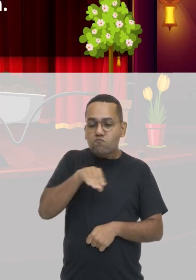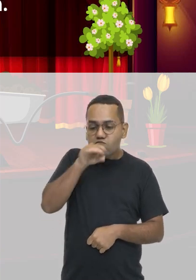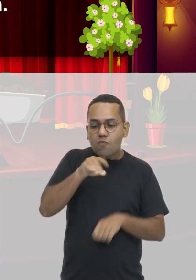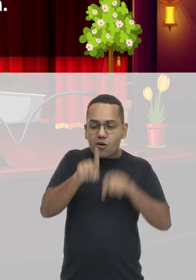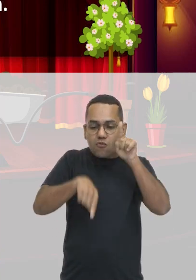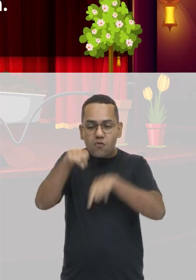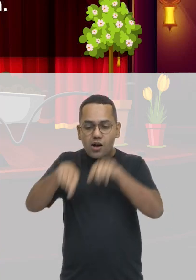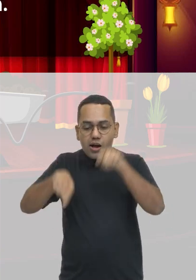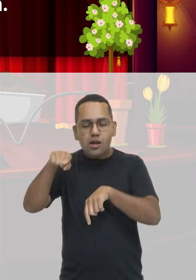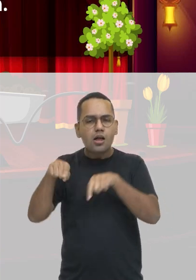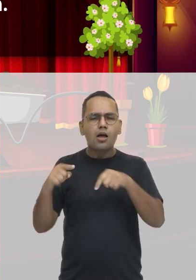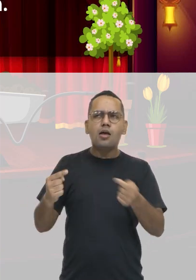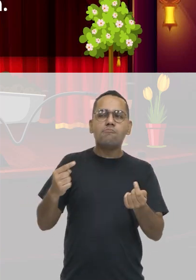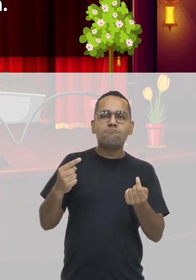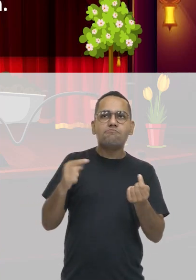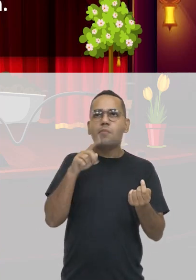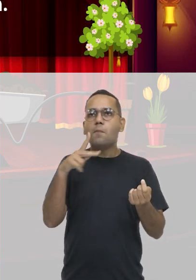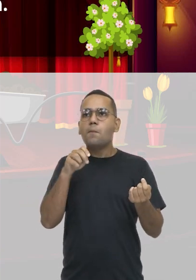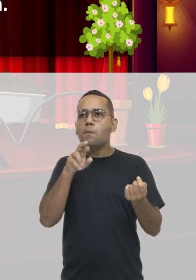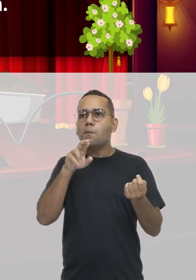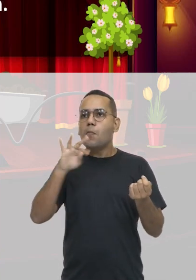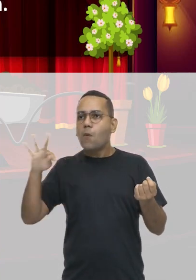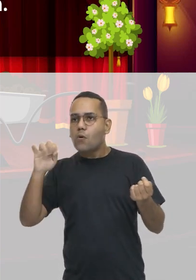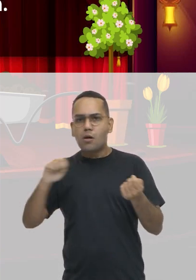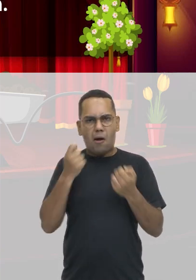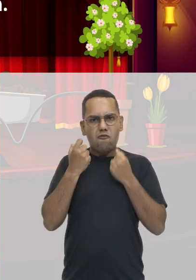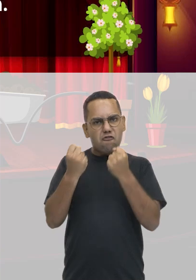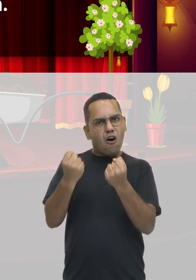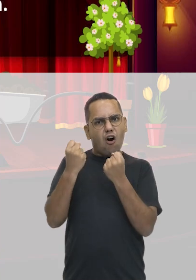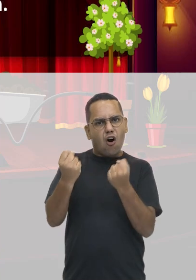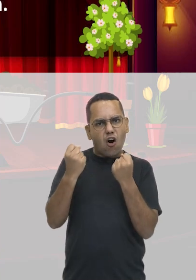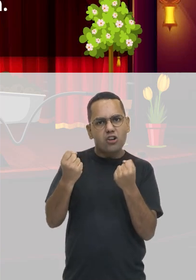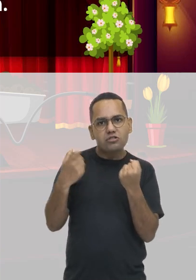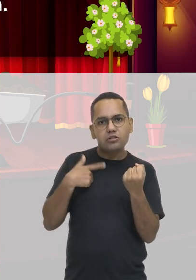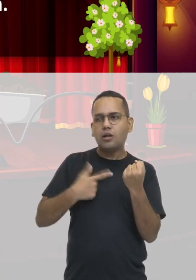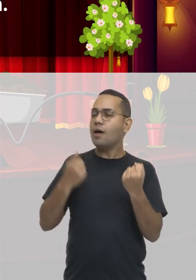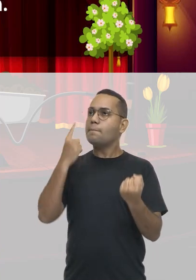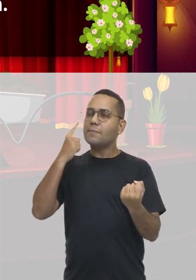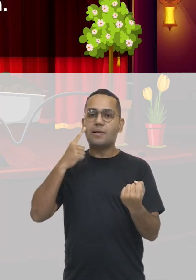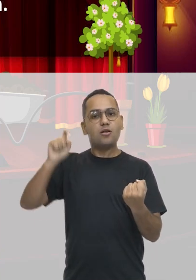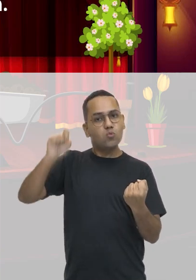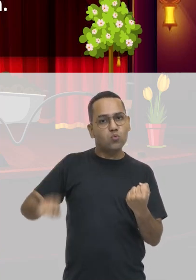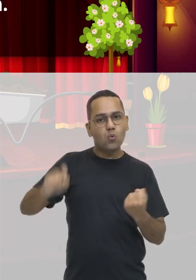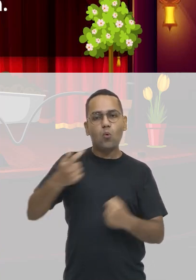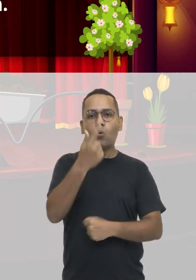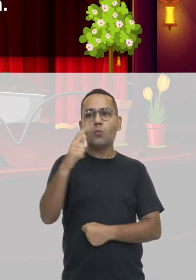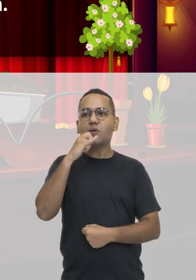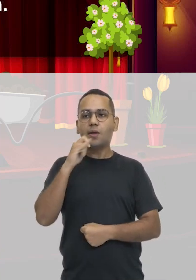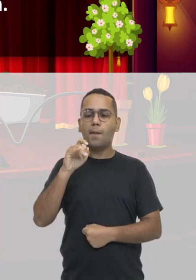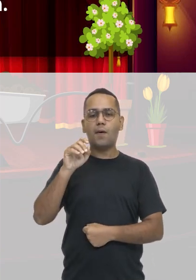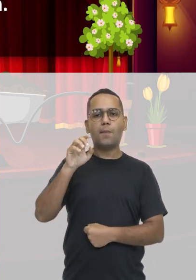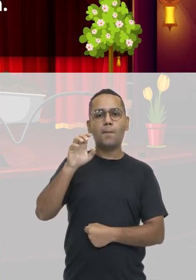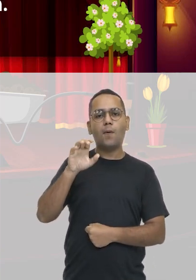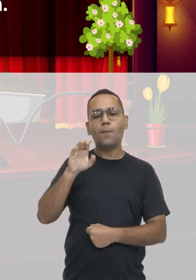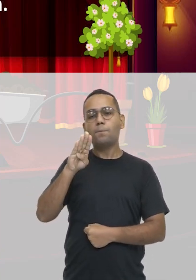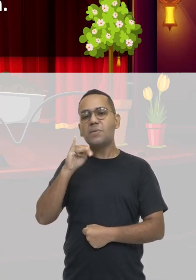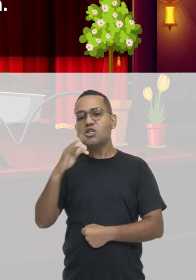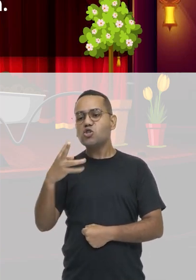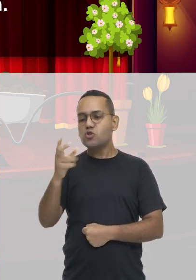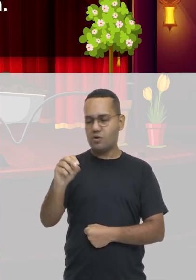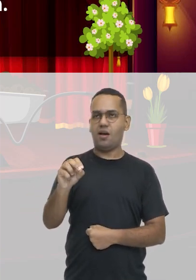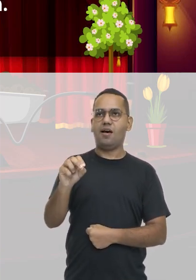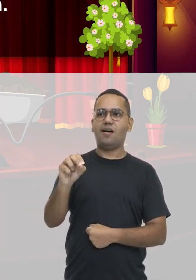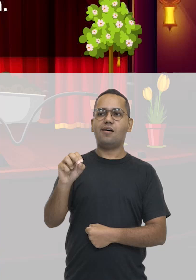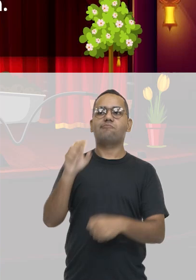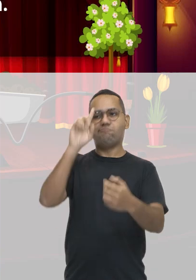que é lá do sul, não é verdade? Ou então, ô bichinho, como é que vai, bichinho? Já sabe que tem alguma coisa lá do